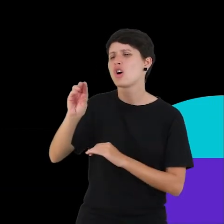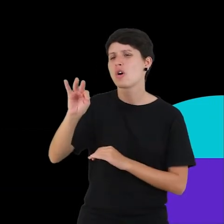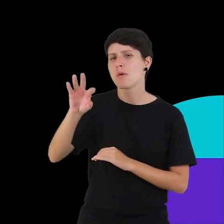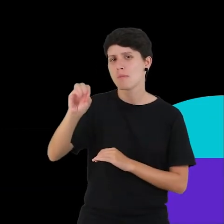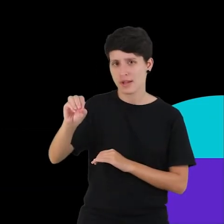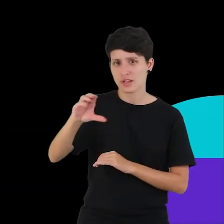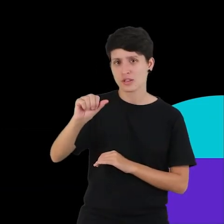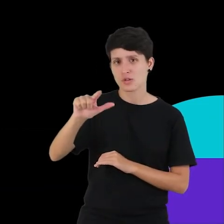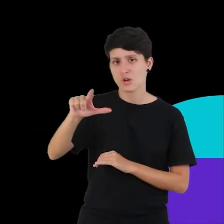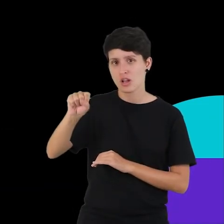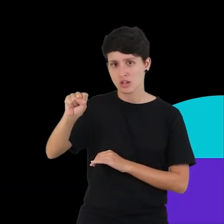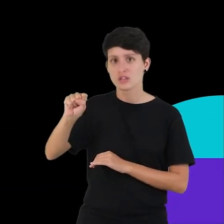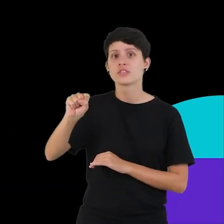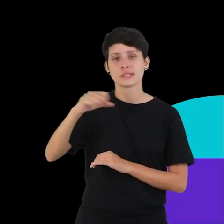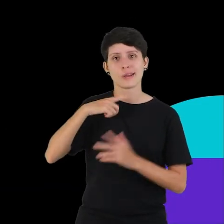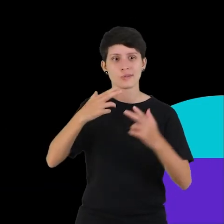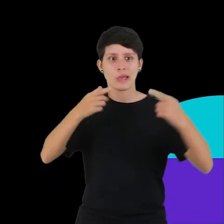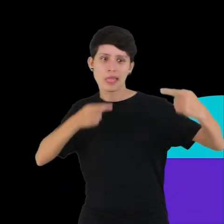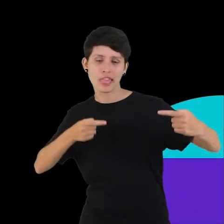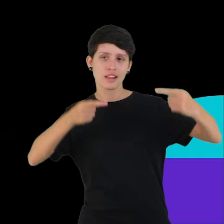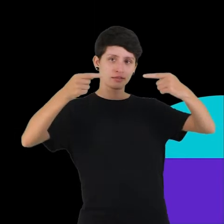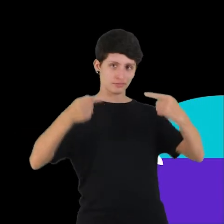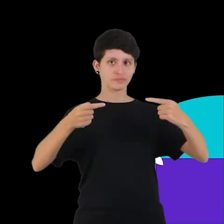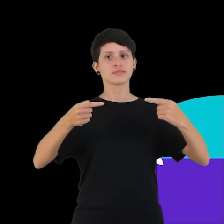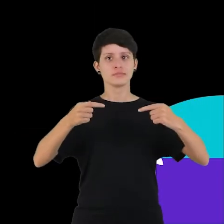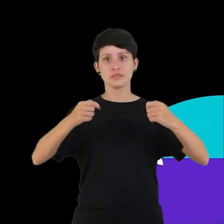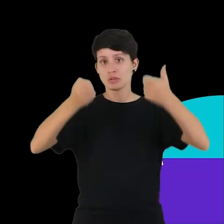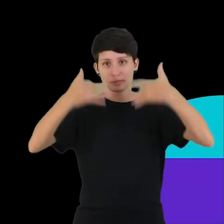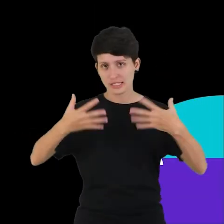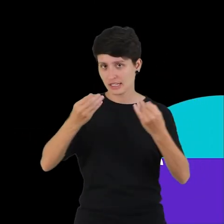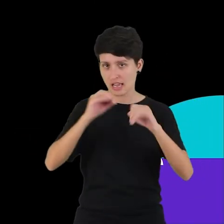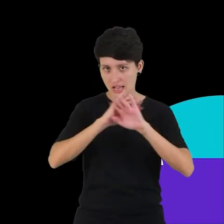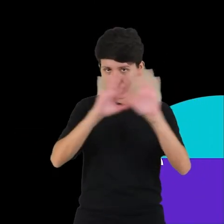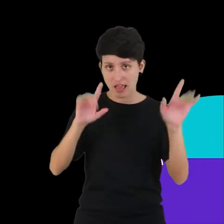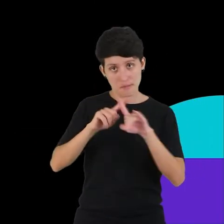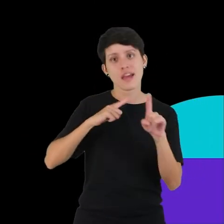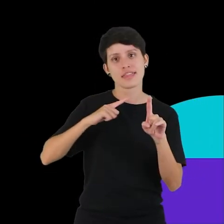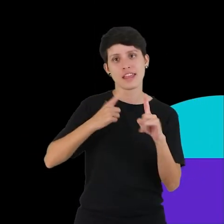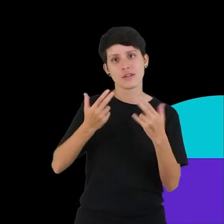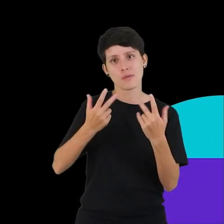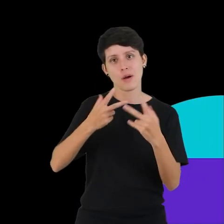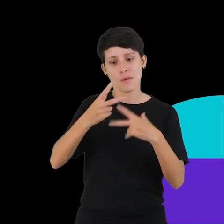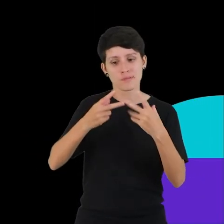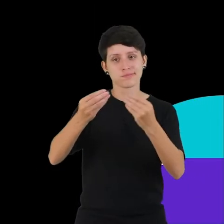Logística, geração de renda, marketing da marca, toda a cadeia beneficiada. Vocês viram que no vídeo, né, não deixa isso tão claro, mas quem é o